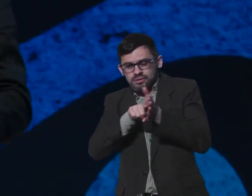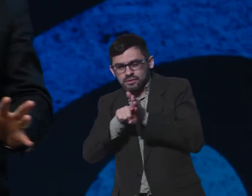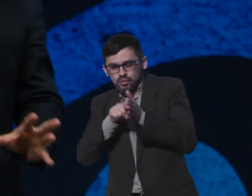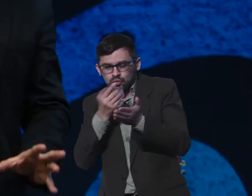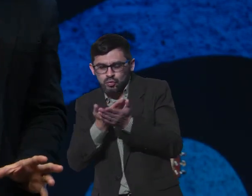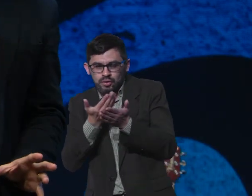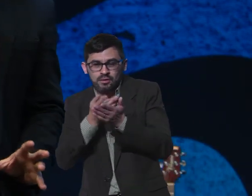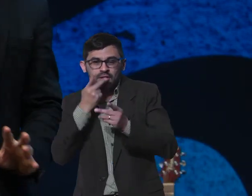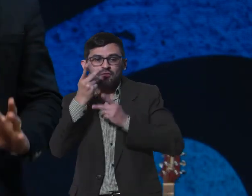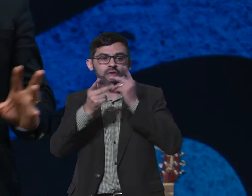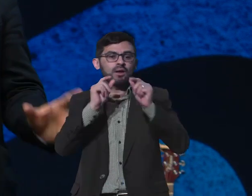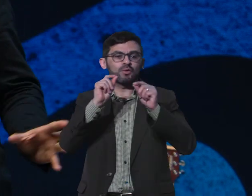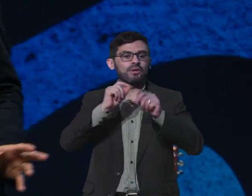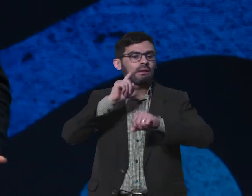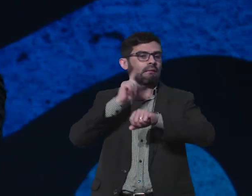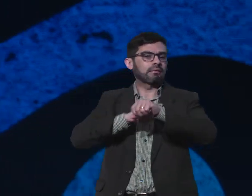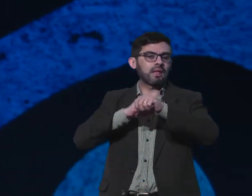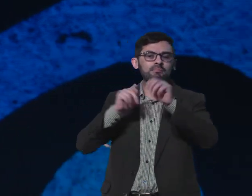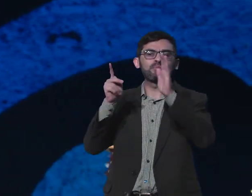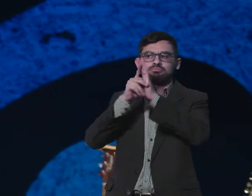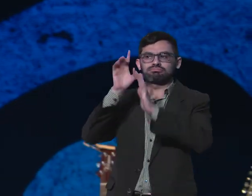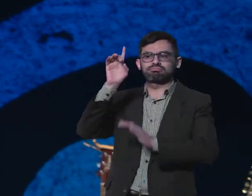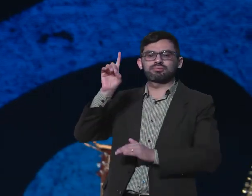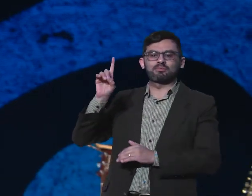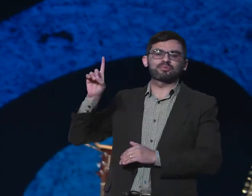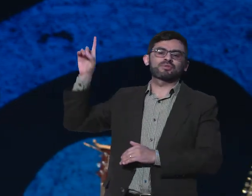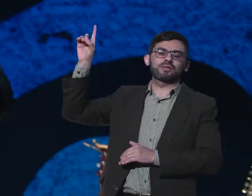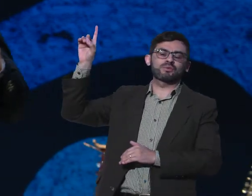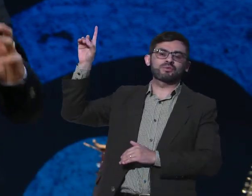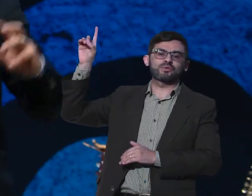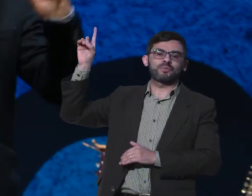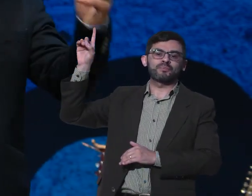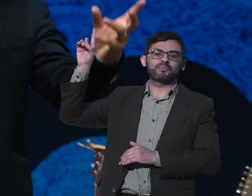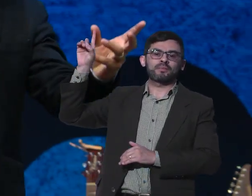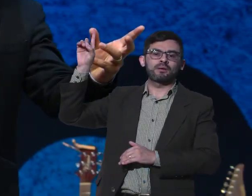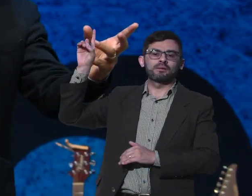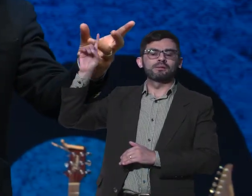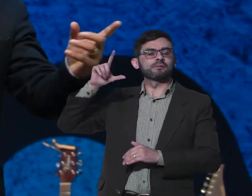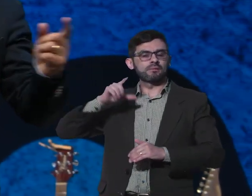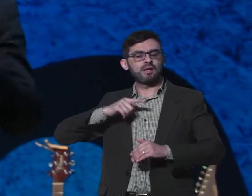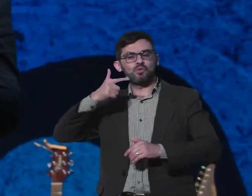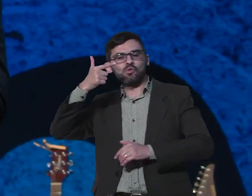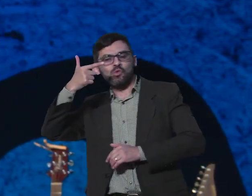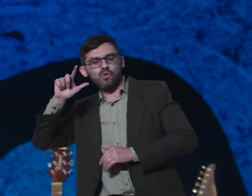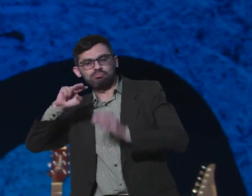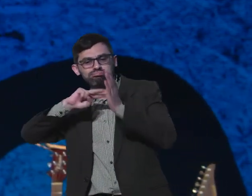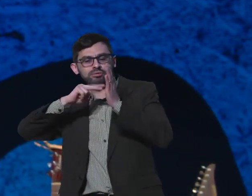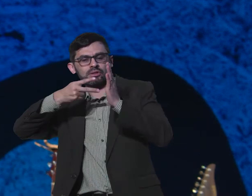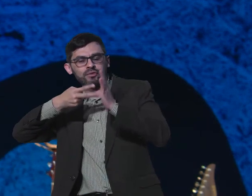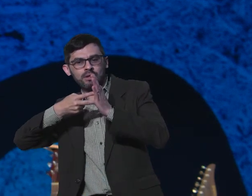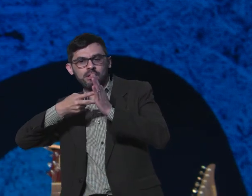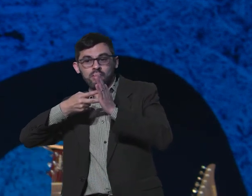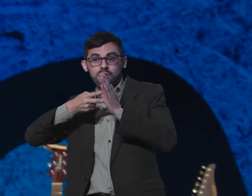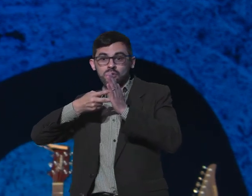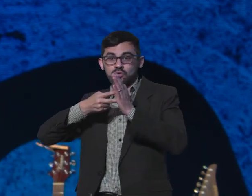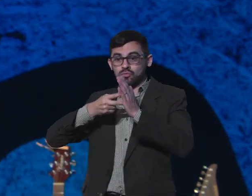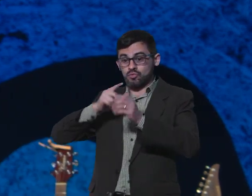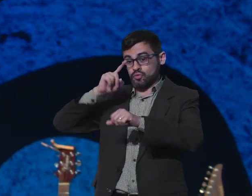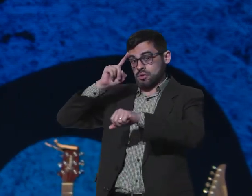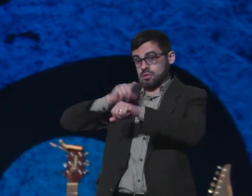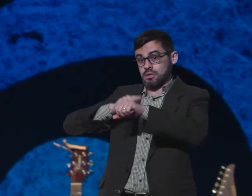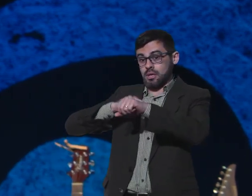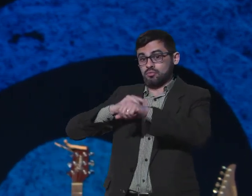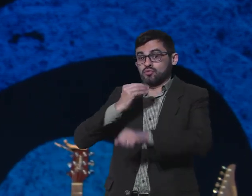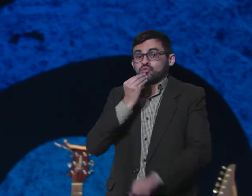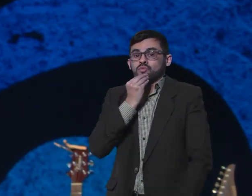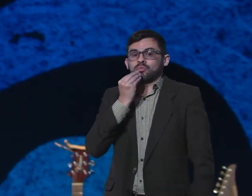não gosto muito desse conceito teológico. Eu gosto mais do outro conceito teológico, que é o tempo de oportunidade